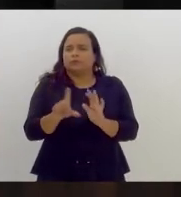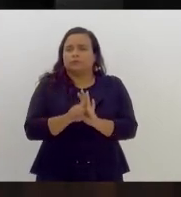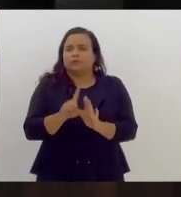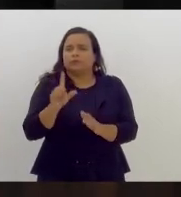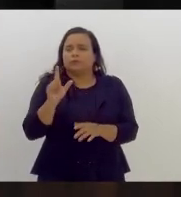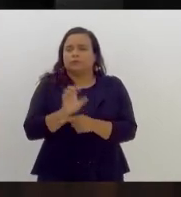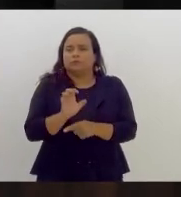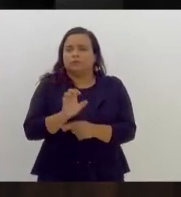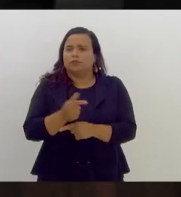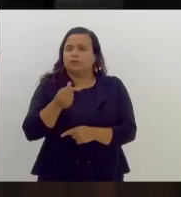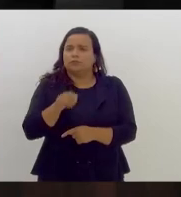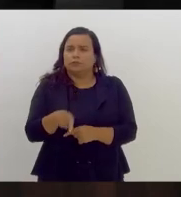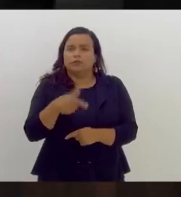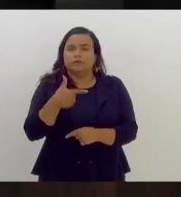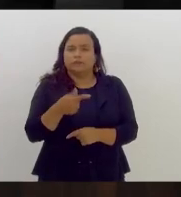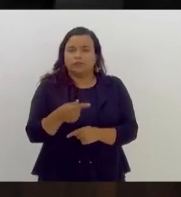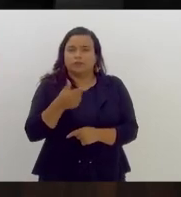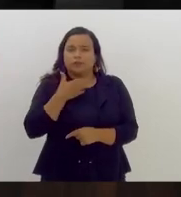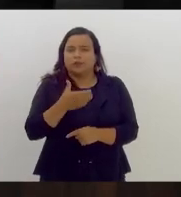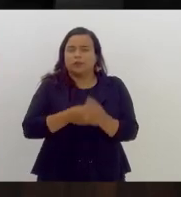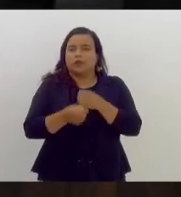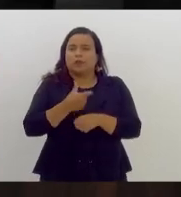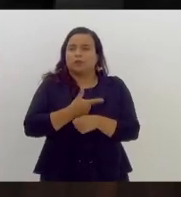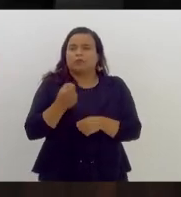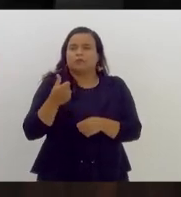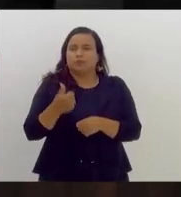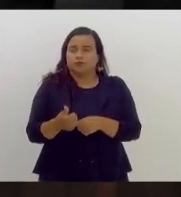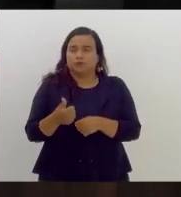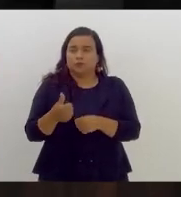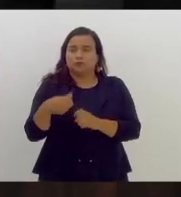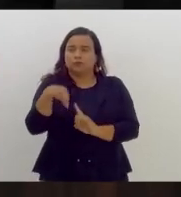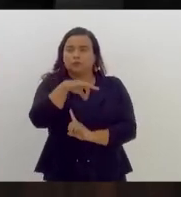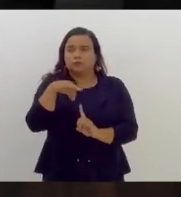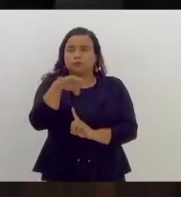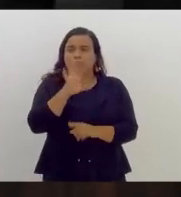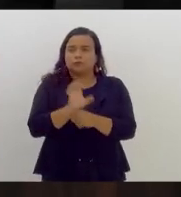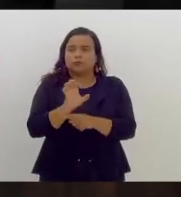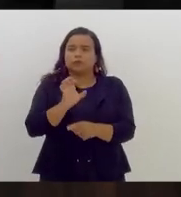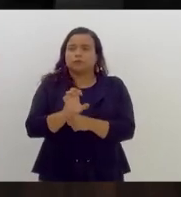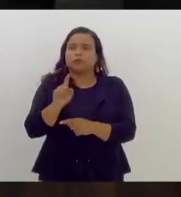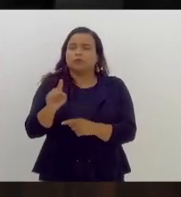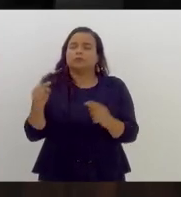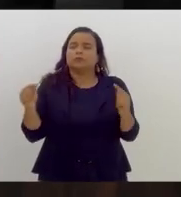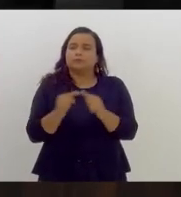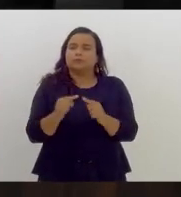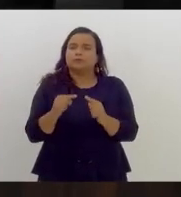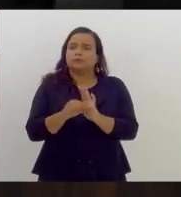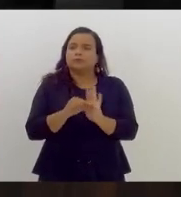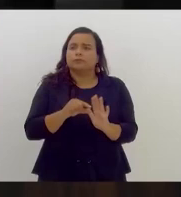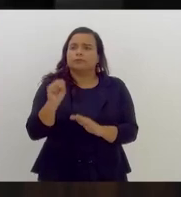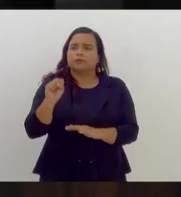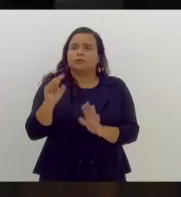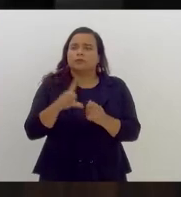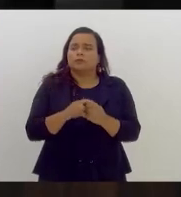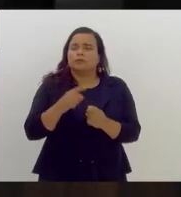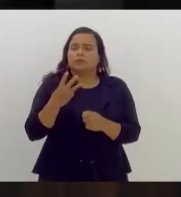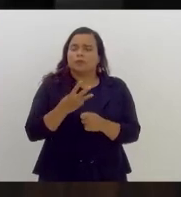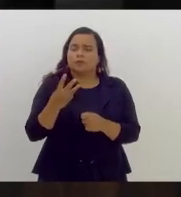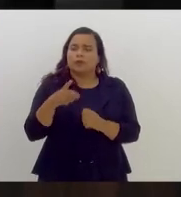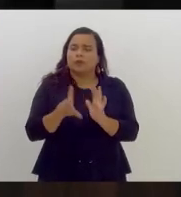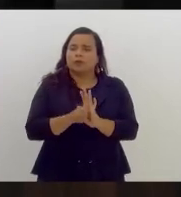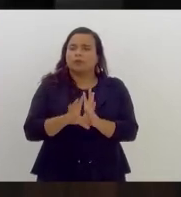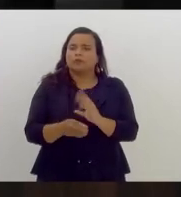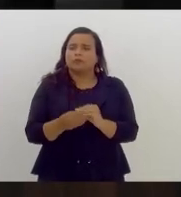de 27 de dezembro de 2001. Do Estado do Espírito Santo, com base no parágrafo 8º do artigo 3º da Lei Complementar 160, de